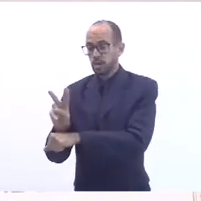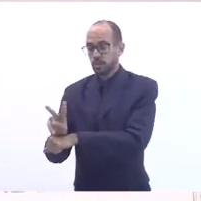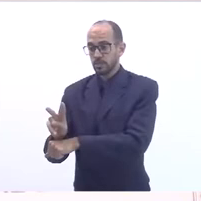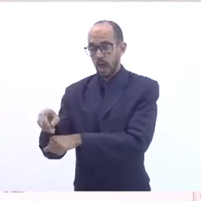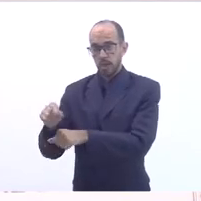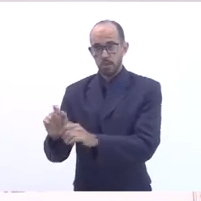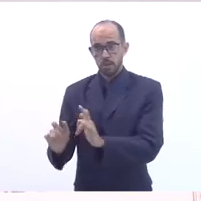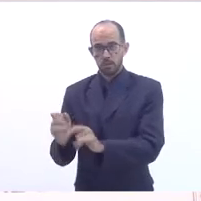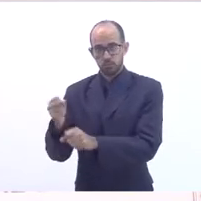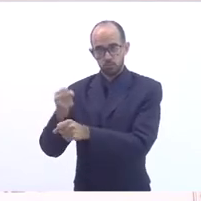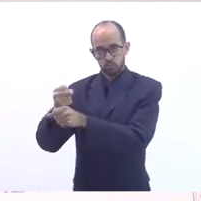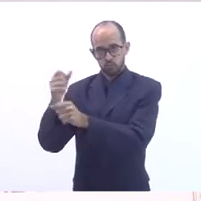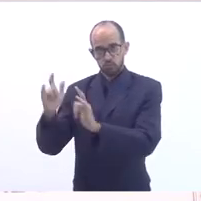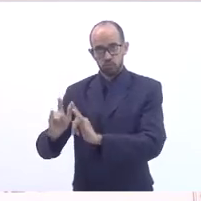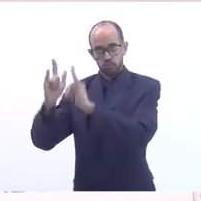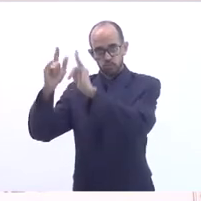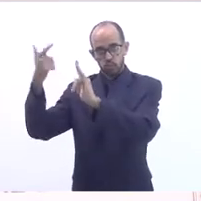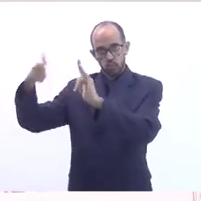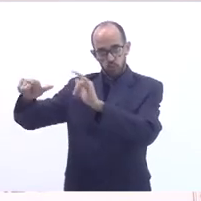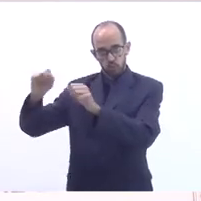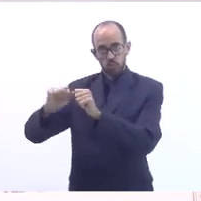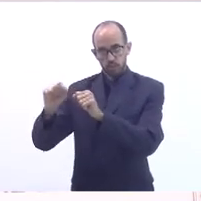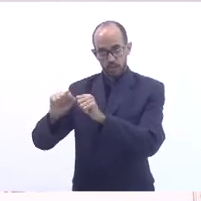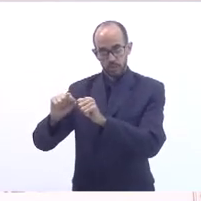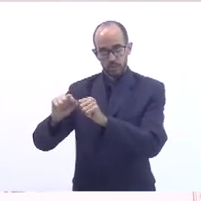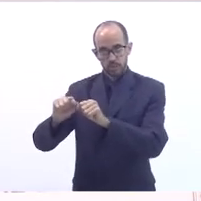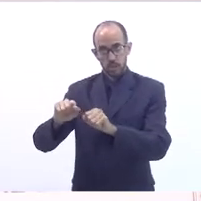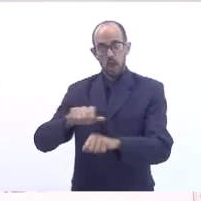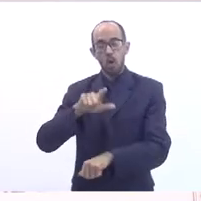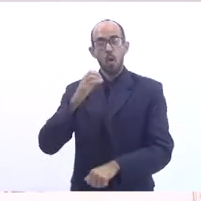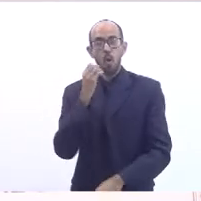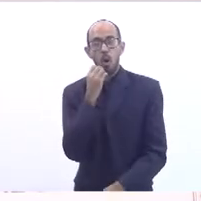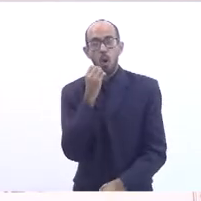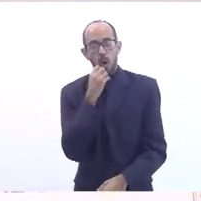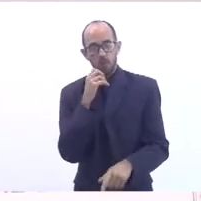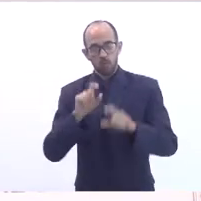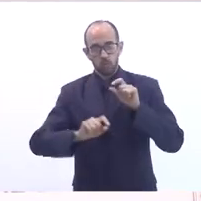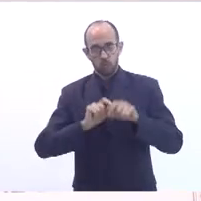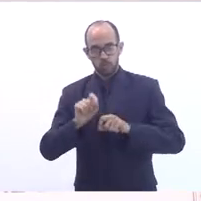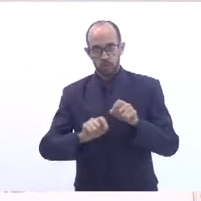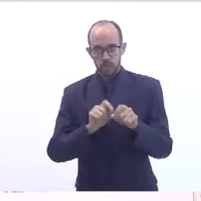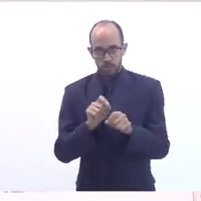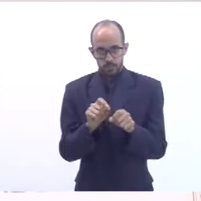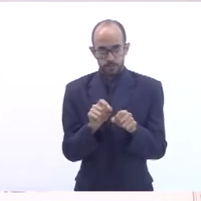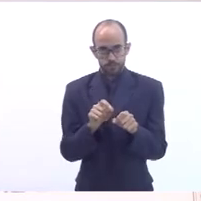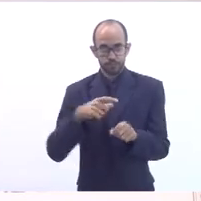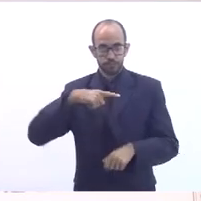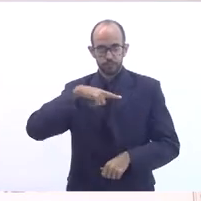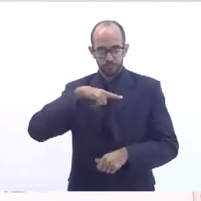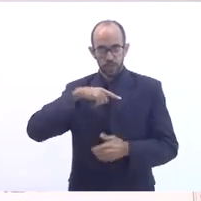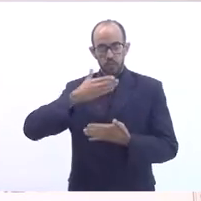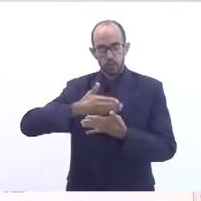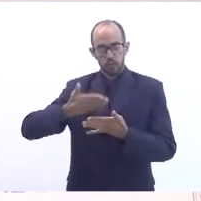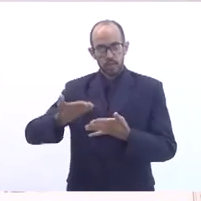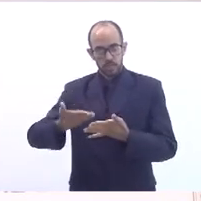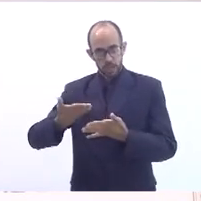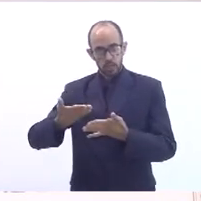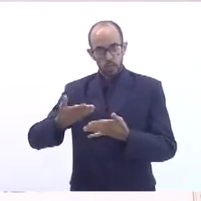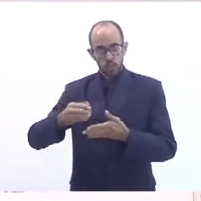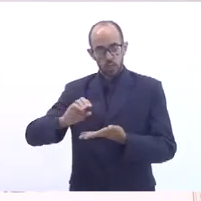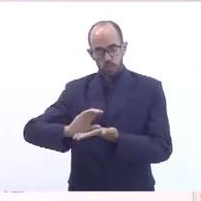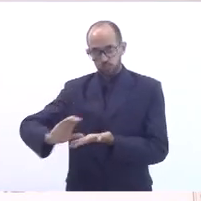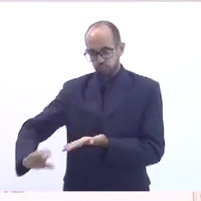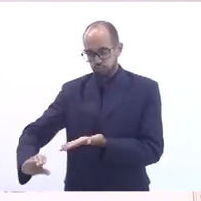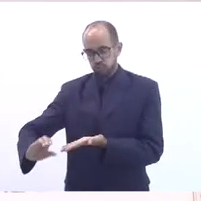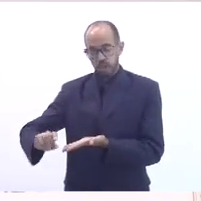e outro vai desenvolver essa atividade tão evidentemente e evidentemente que existe o financiador e esse